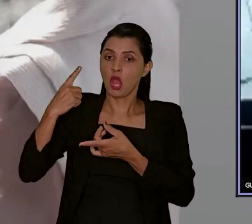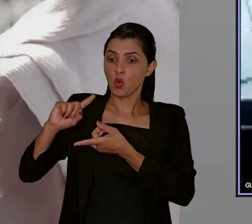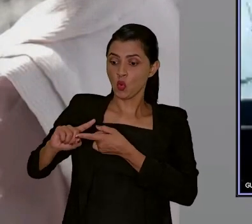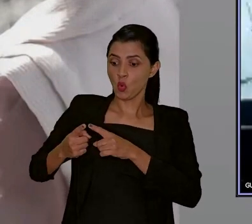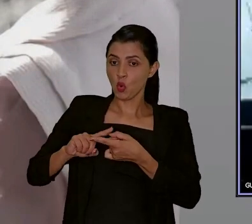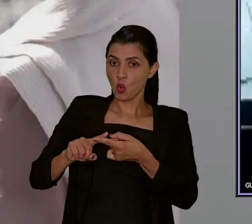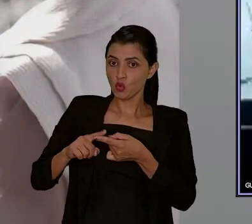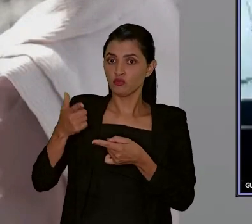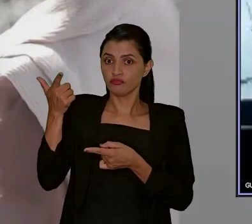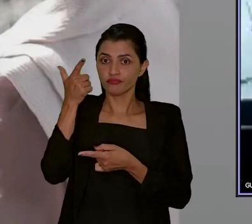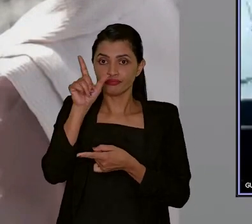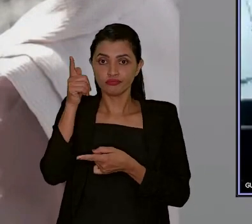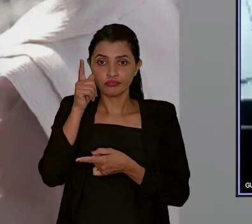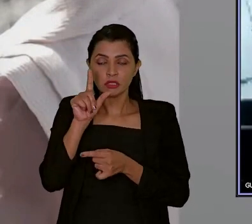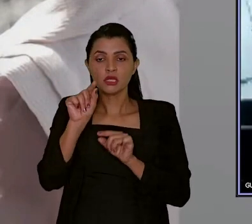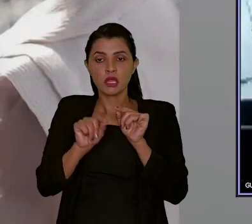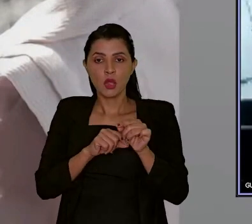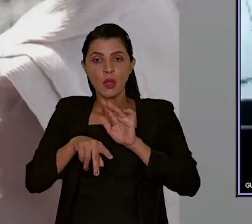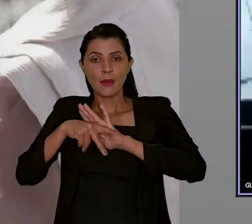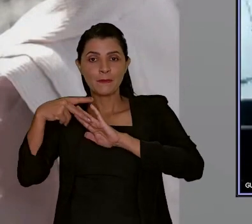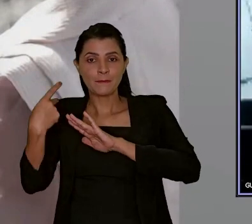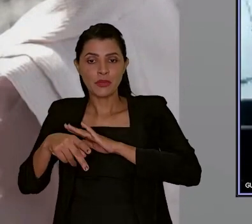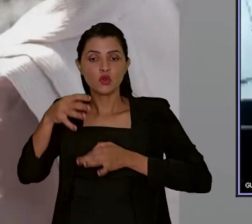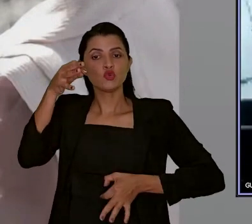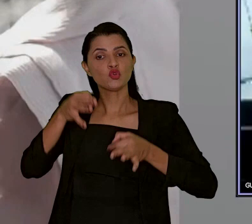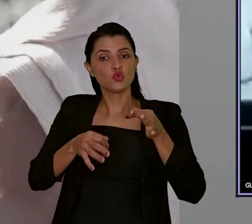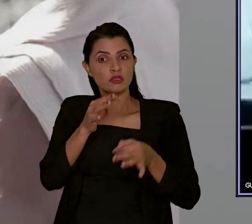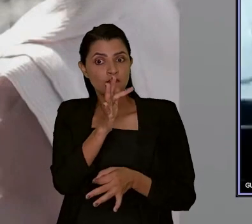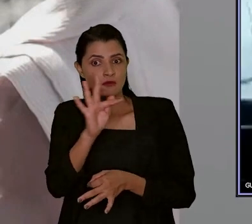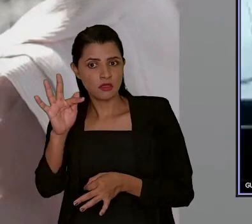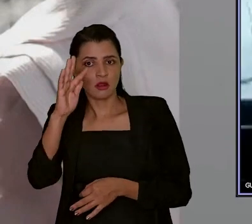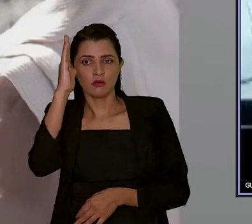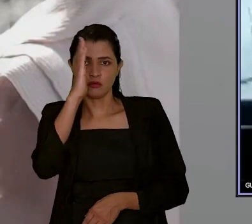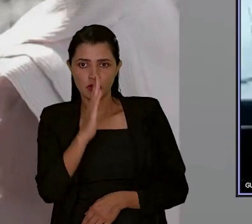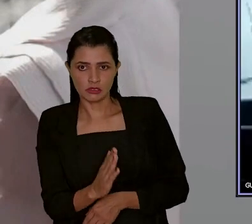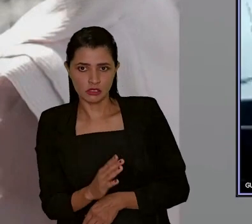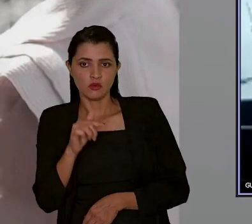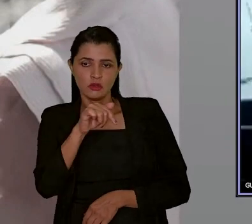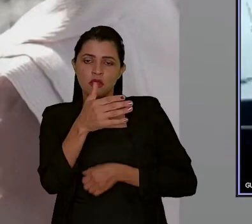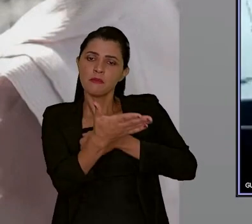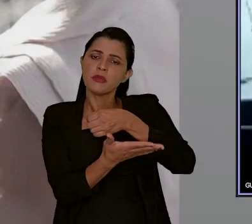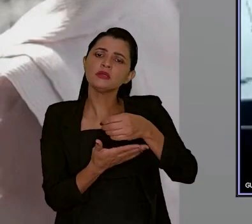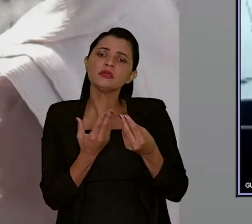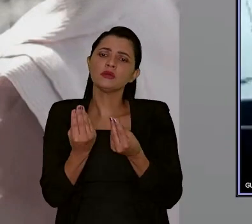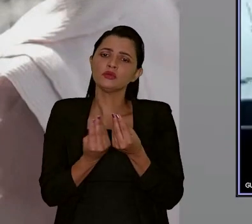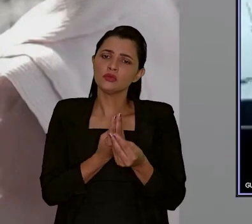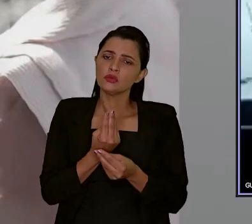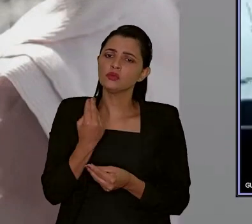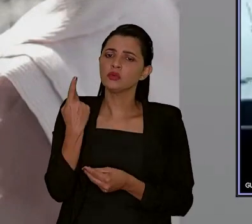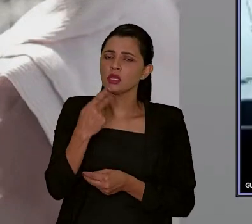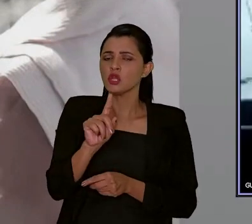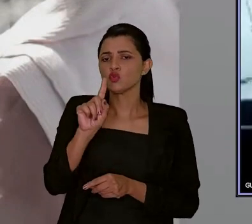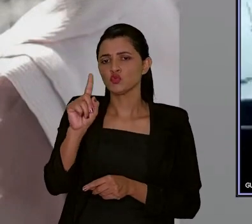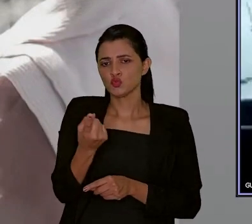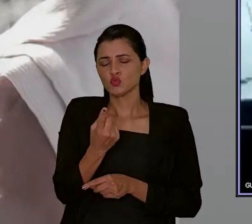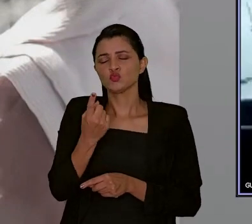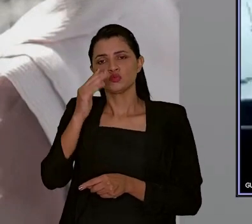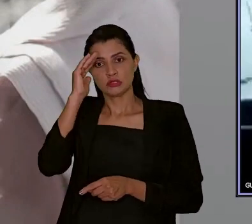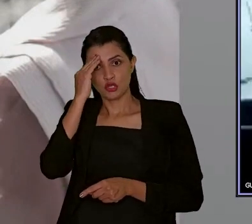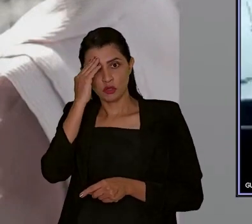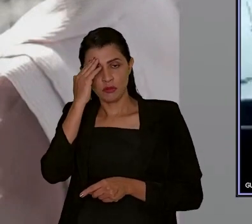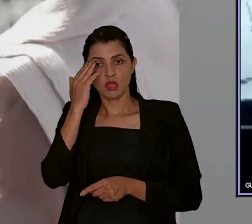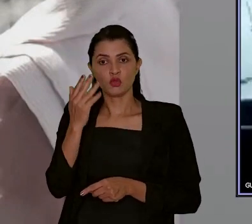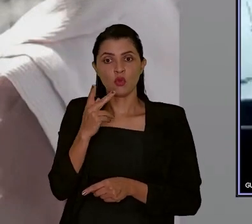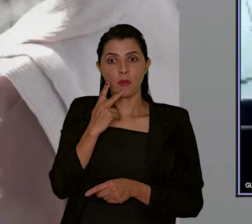alcançado pelo juiz federal brasileiro, baseado exatamente num consenso em que os pais chegaram